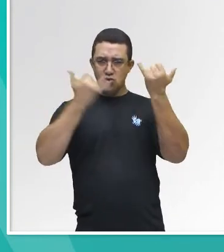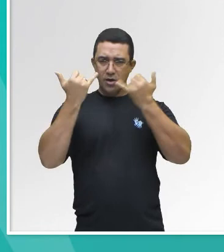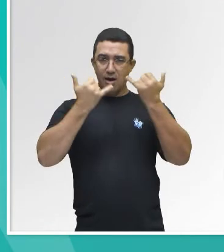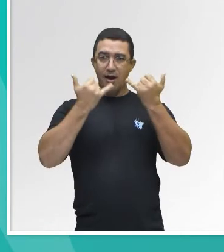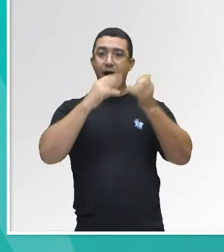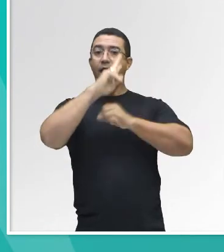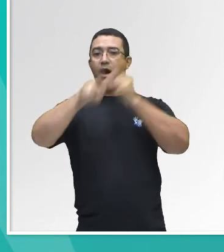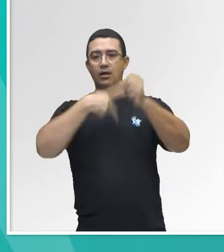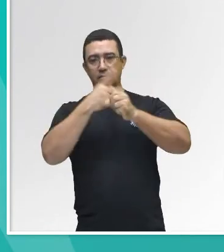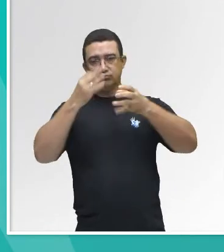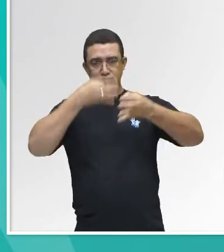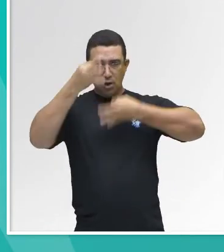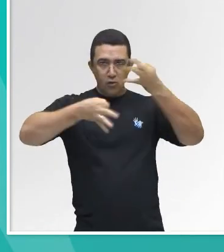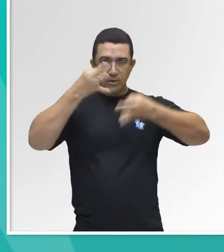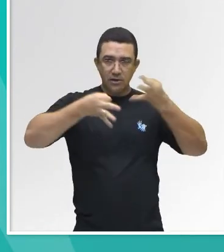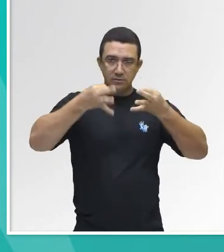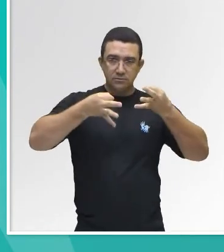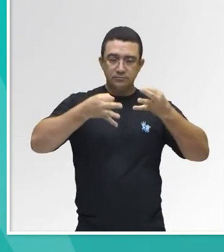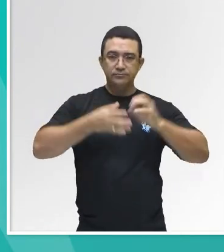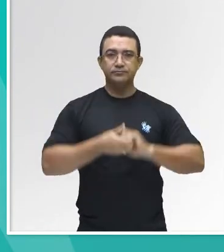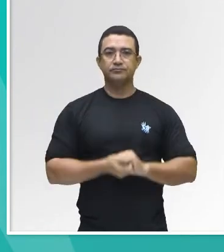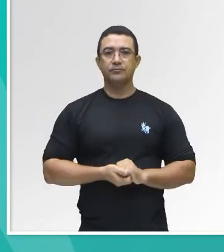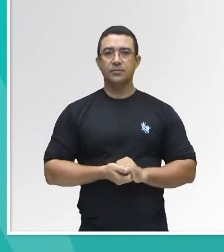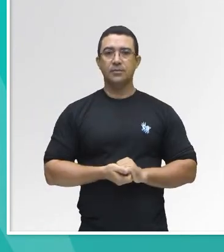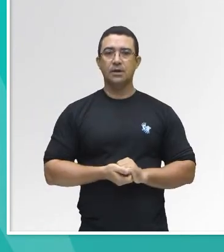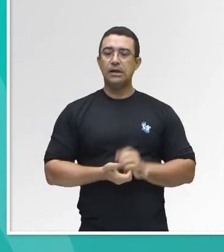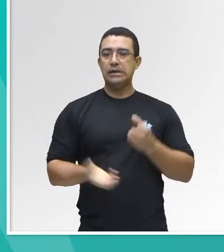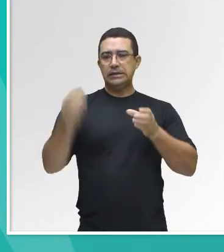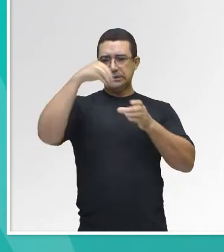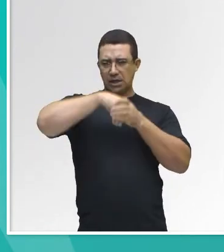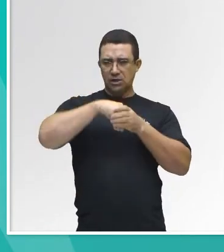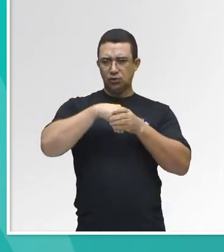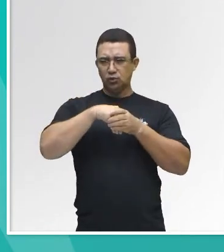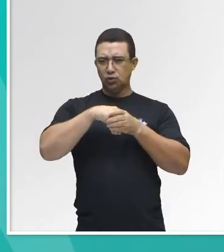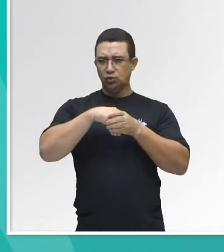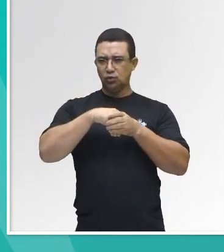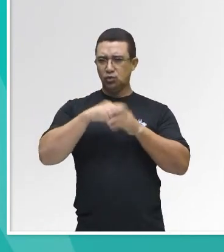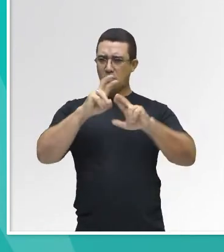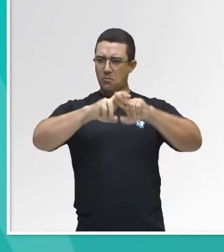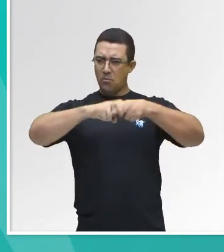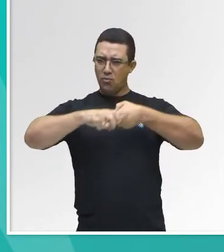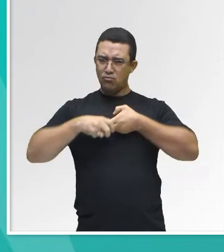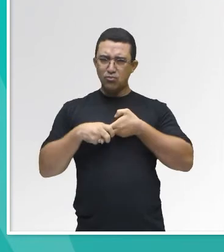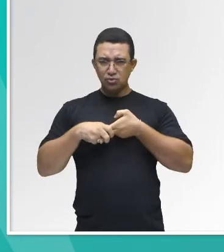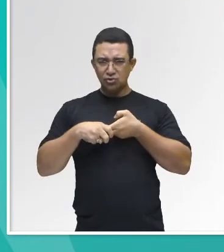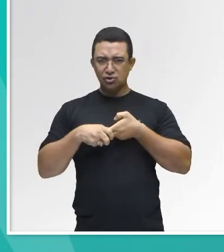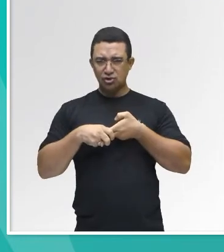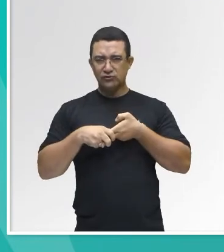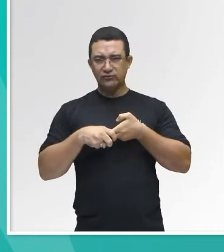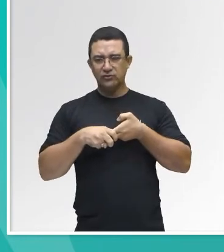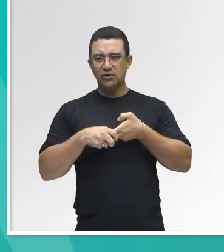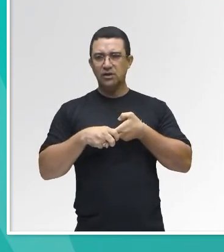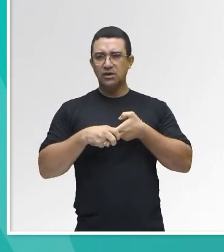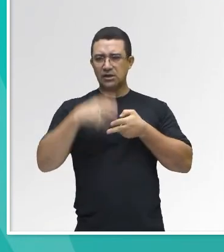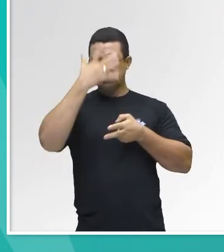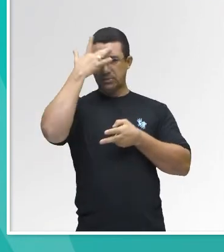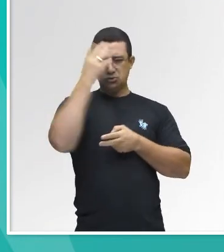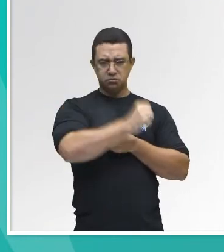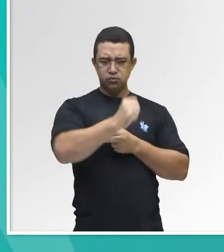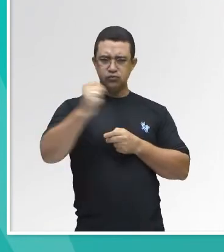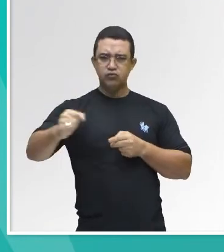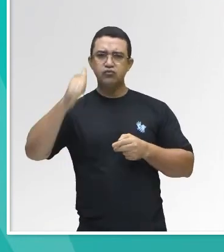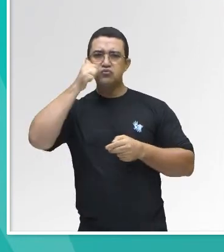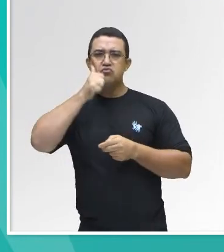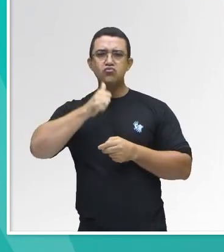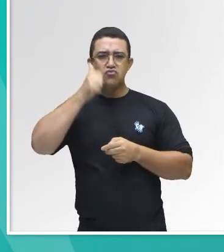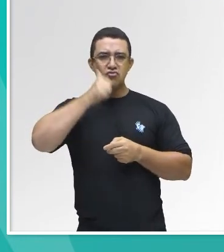né? E aqui eu coloco, ó, dentro das motivações analisadas, dentro das motivações analisadas